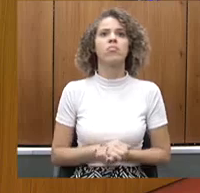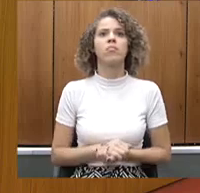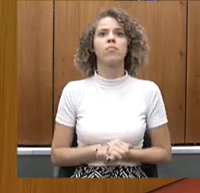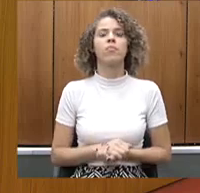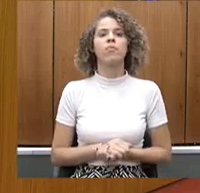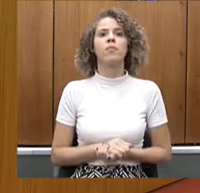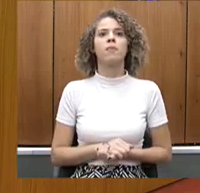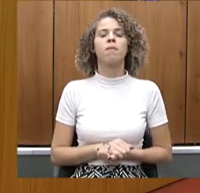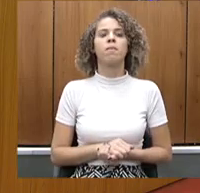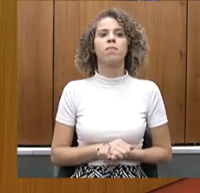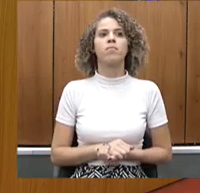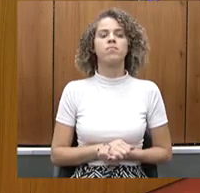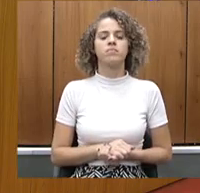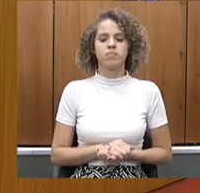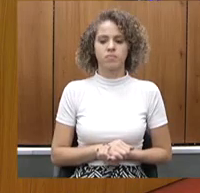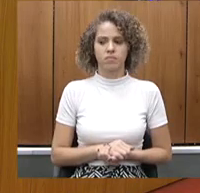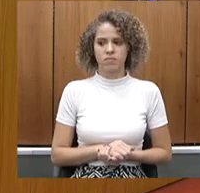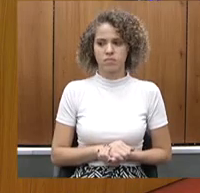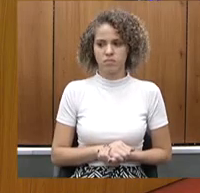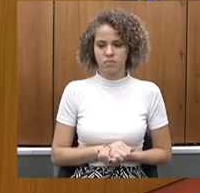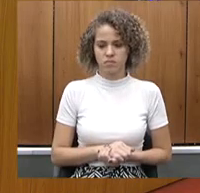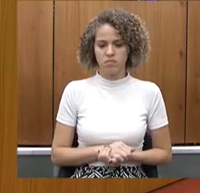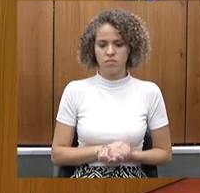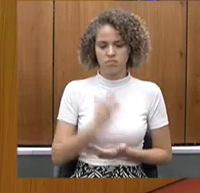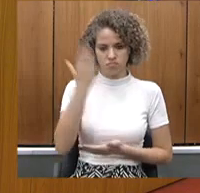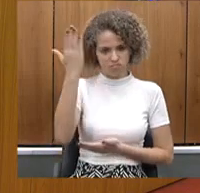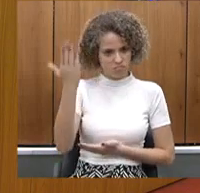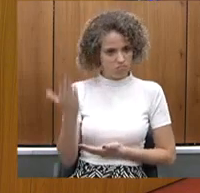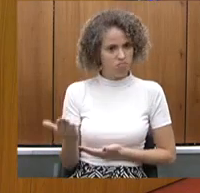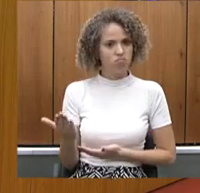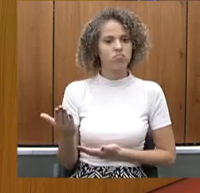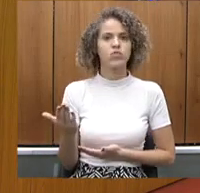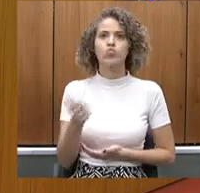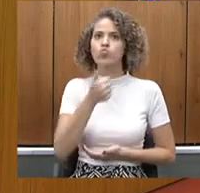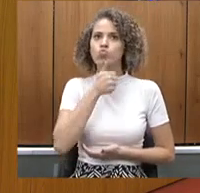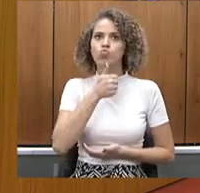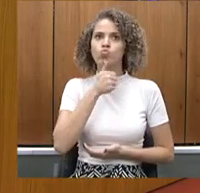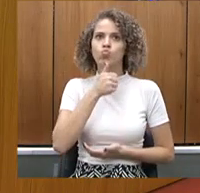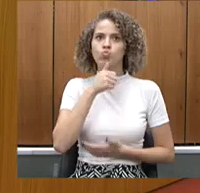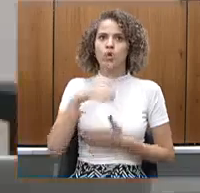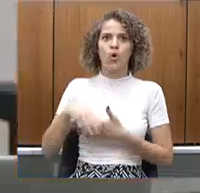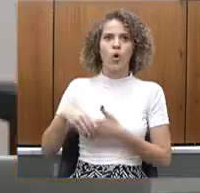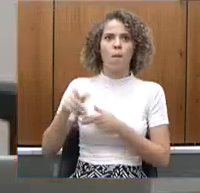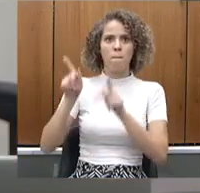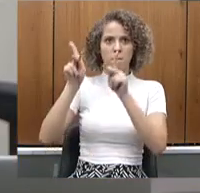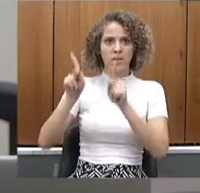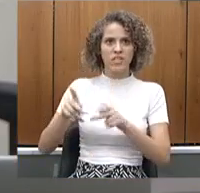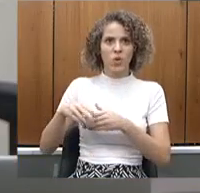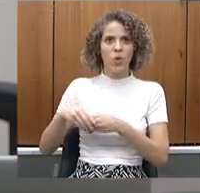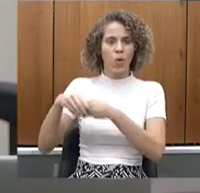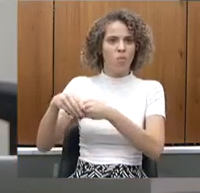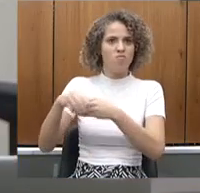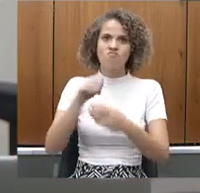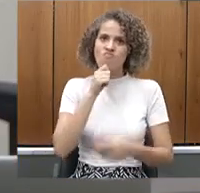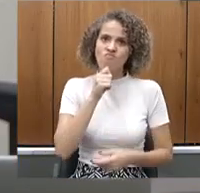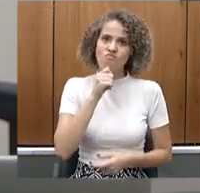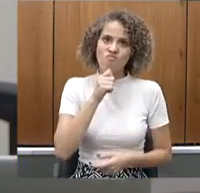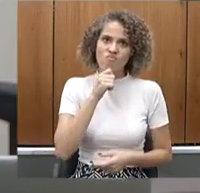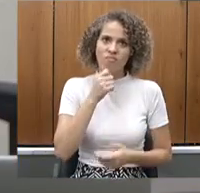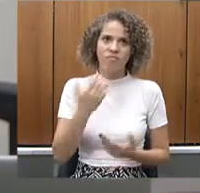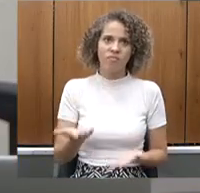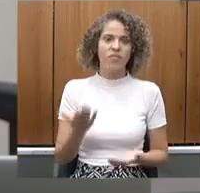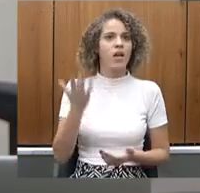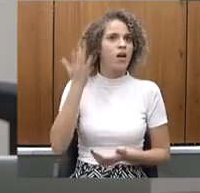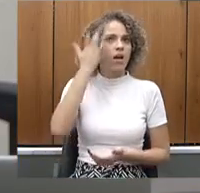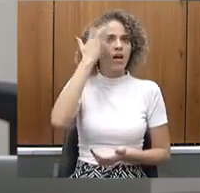Carlos Arantes é o senhor viu que eu cumprimentei aqui os excedentes do curso do cfsd e parece